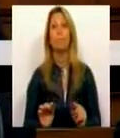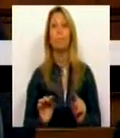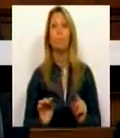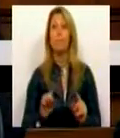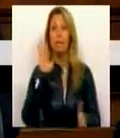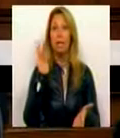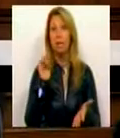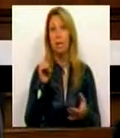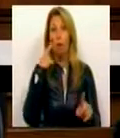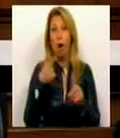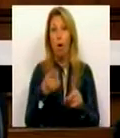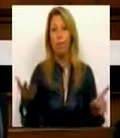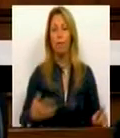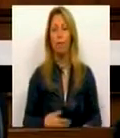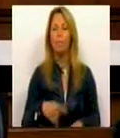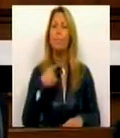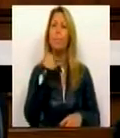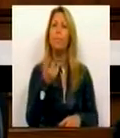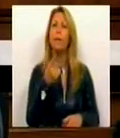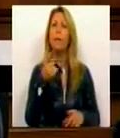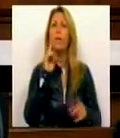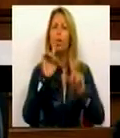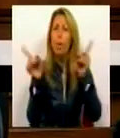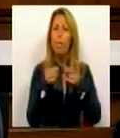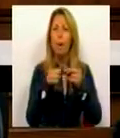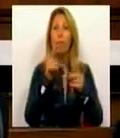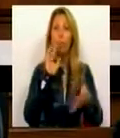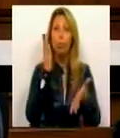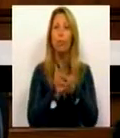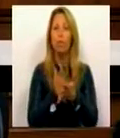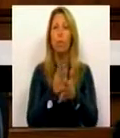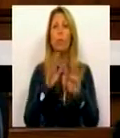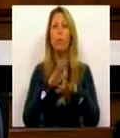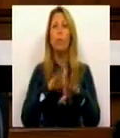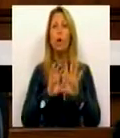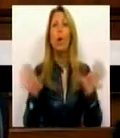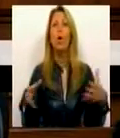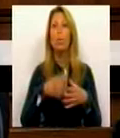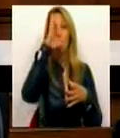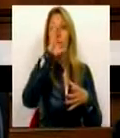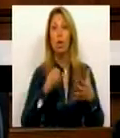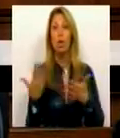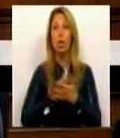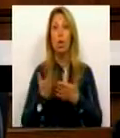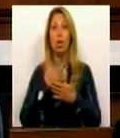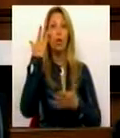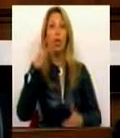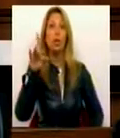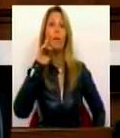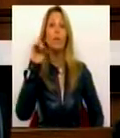para esse efeito. Uma referência breve, finalmente, ao Conselho Misto de Negócios Estrangeiros de Defesa da